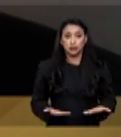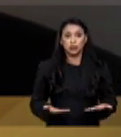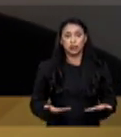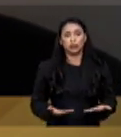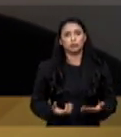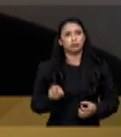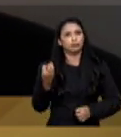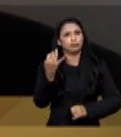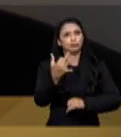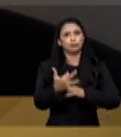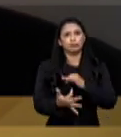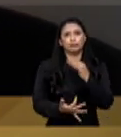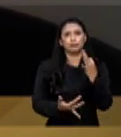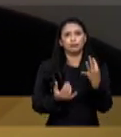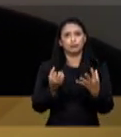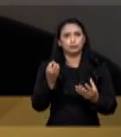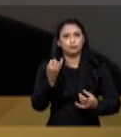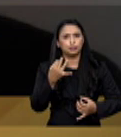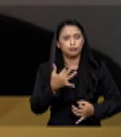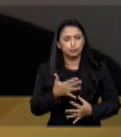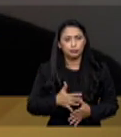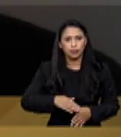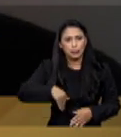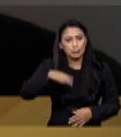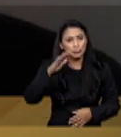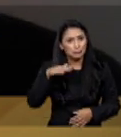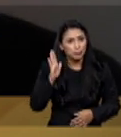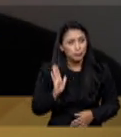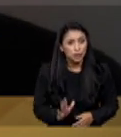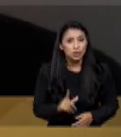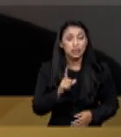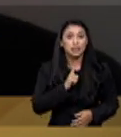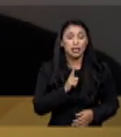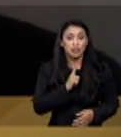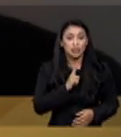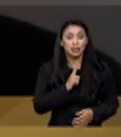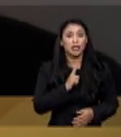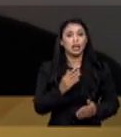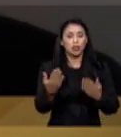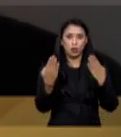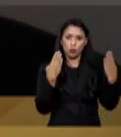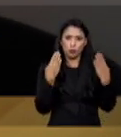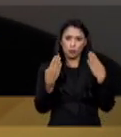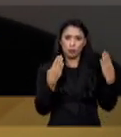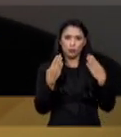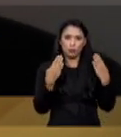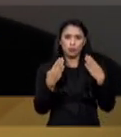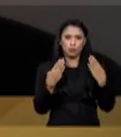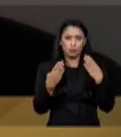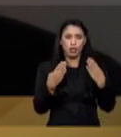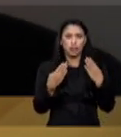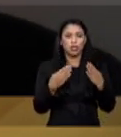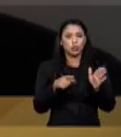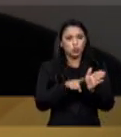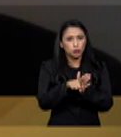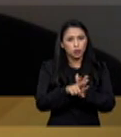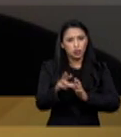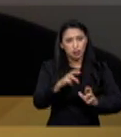de inúmeras situações limítrofes, sempre tendo como paradigma o precedente firmado no